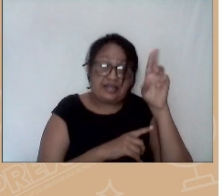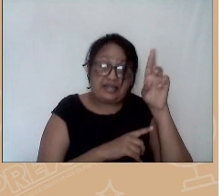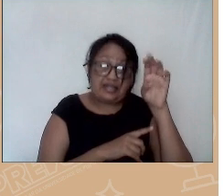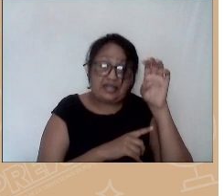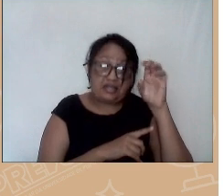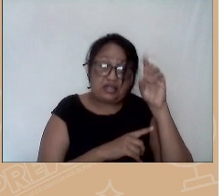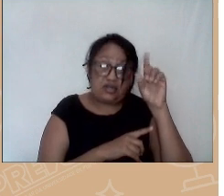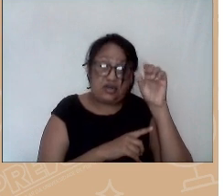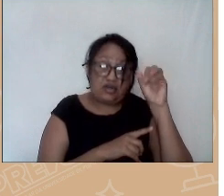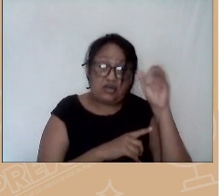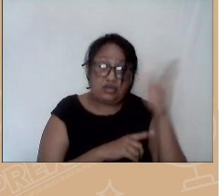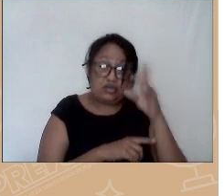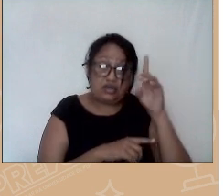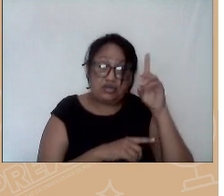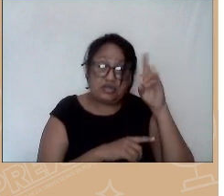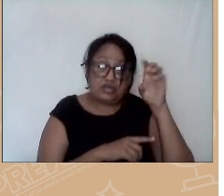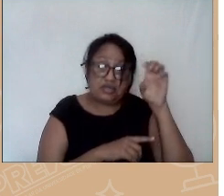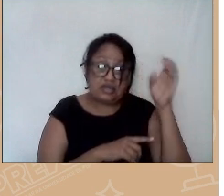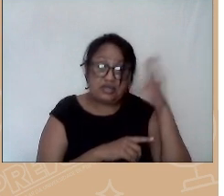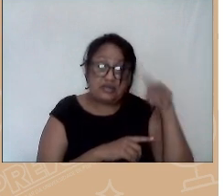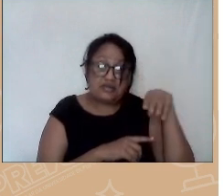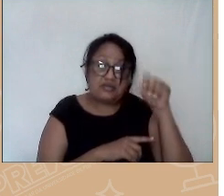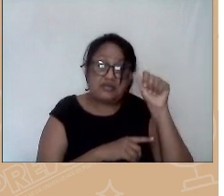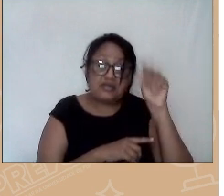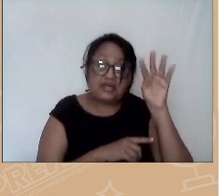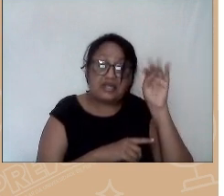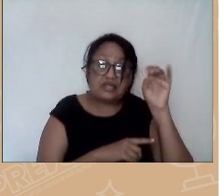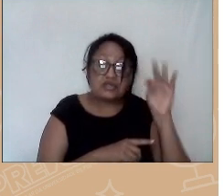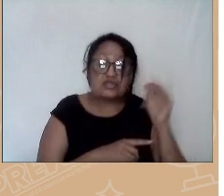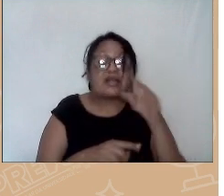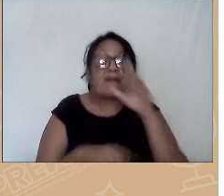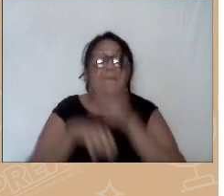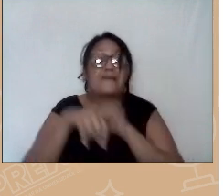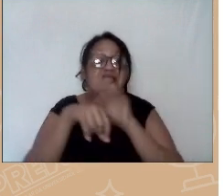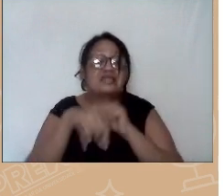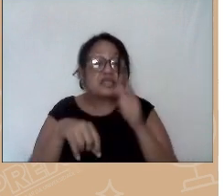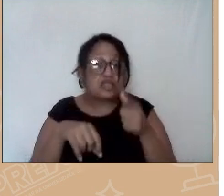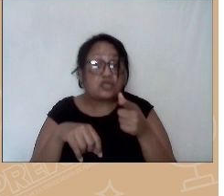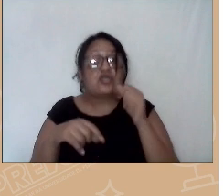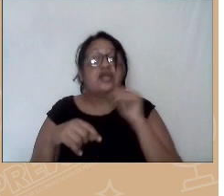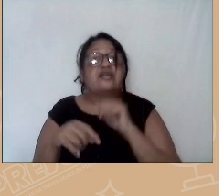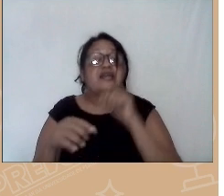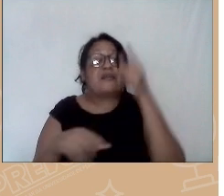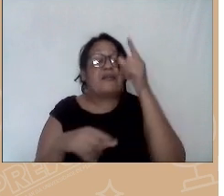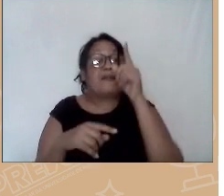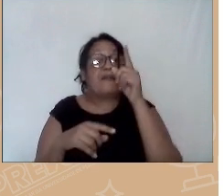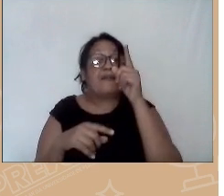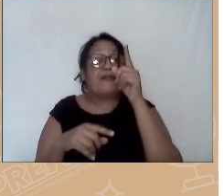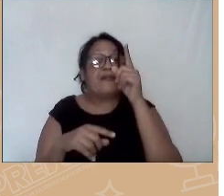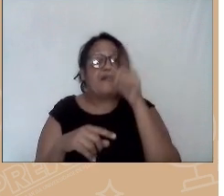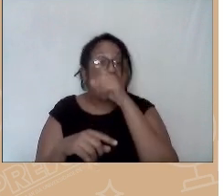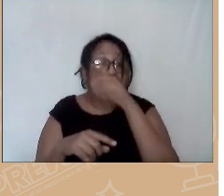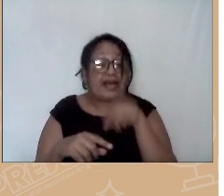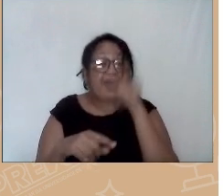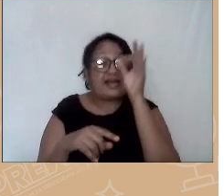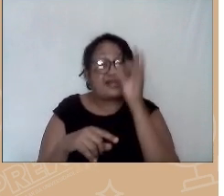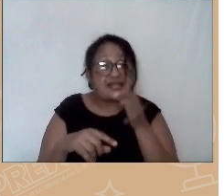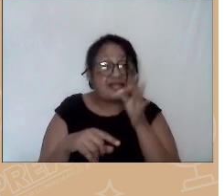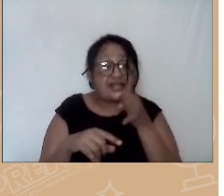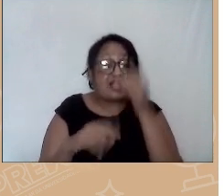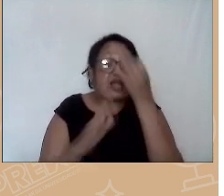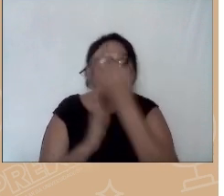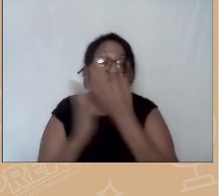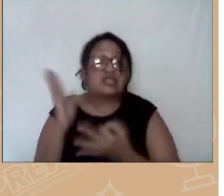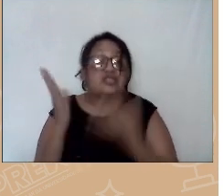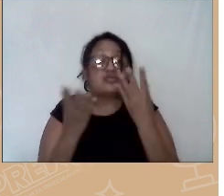nessa questão é pedir para que seja marcada a opção correta temos um texto do Gregório de Matos esse texto que é muito conhecido